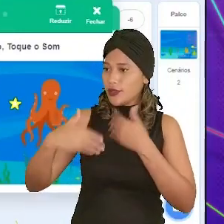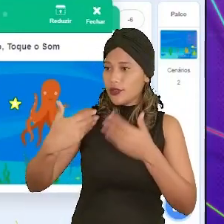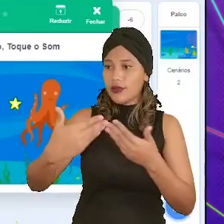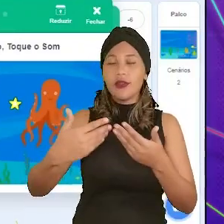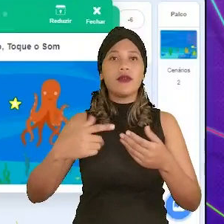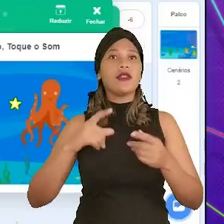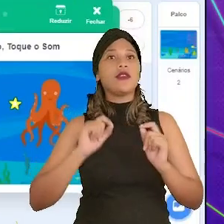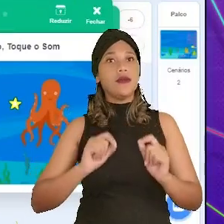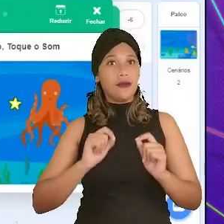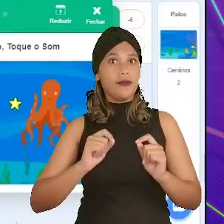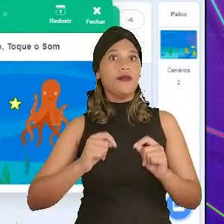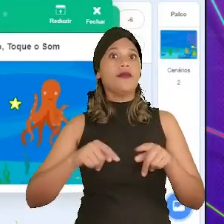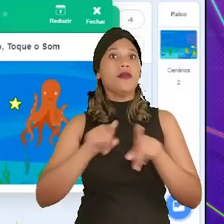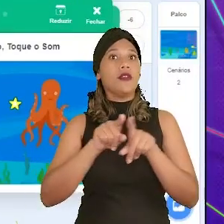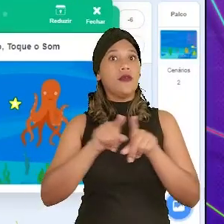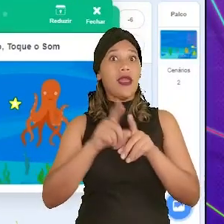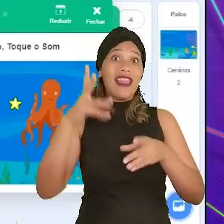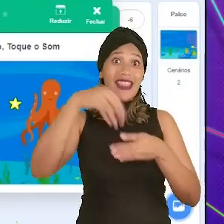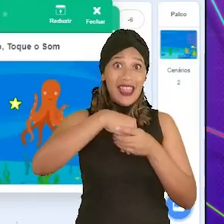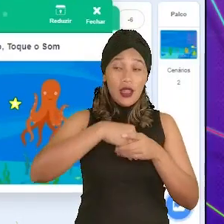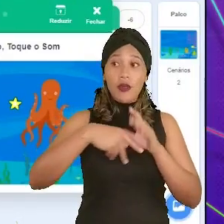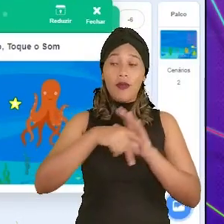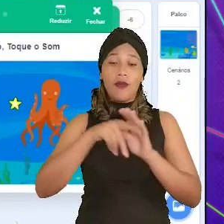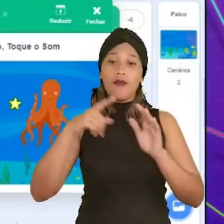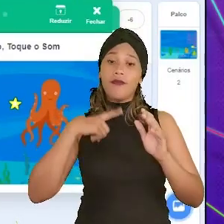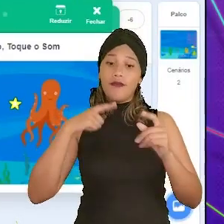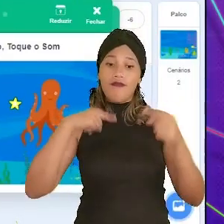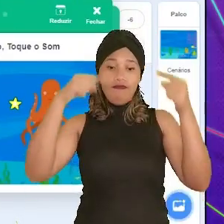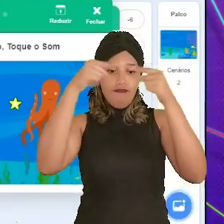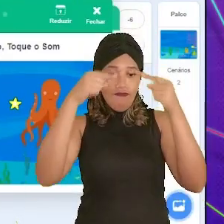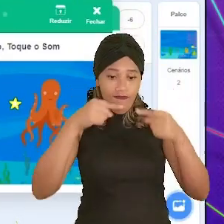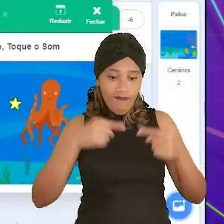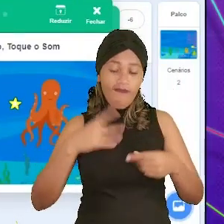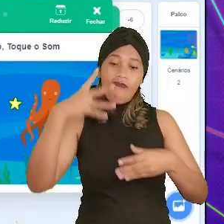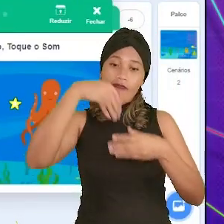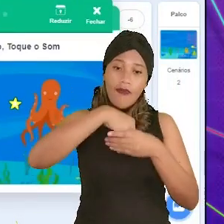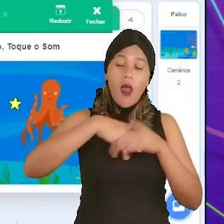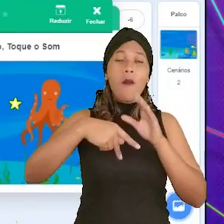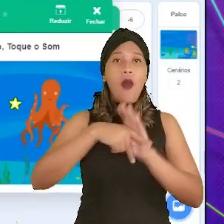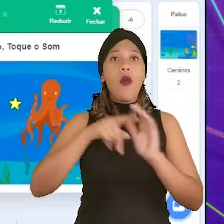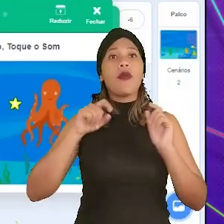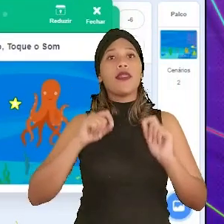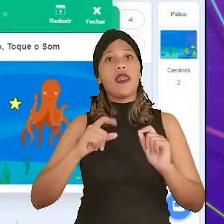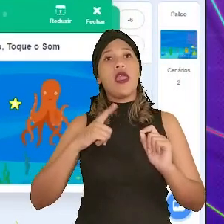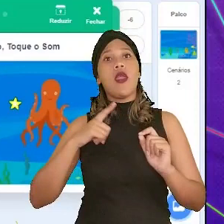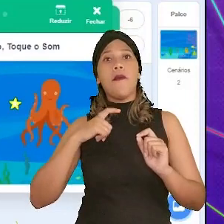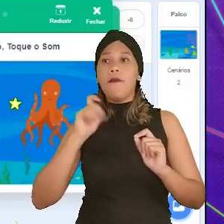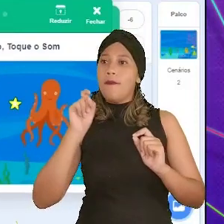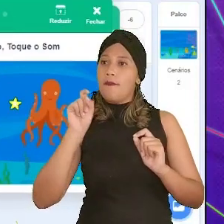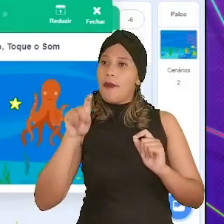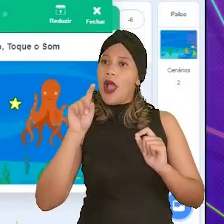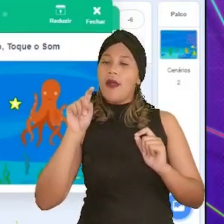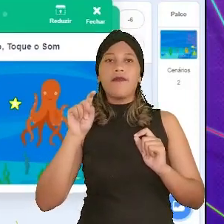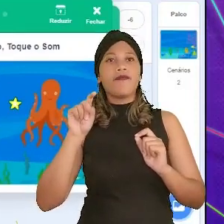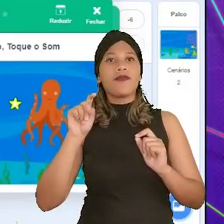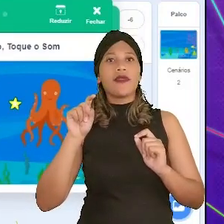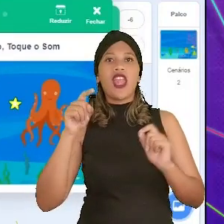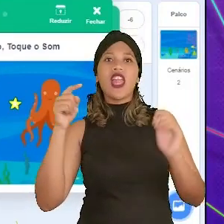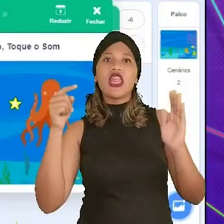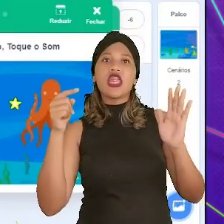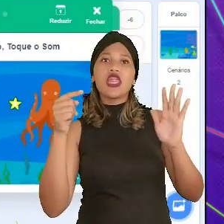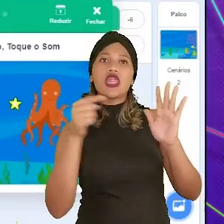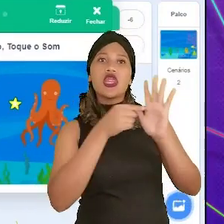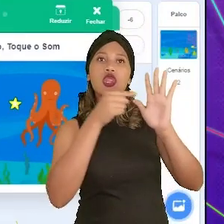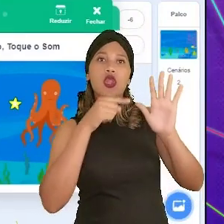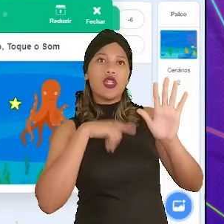sempre, se e então. E dentro disso, respectivamente, teremos dentro desse bloco um tocando em Star,